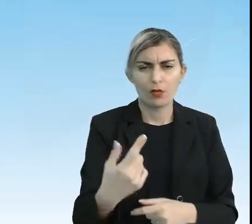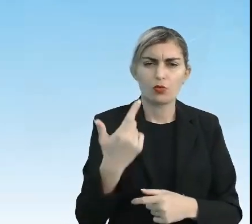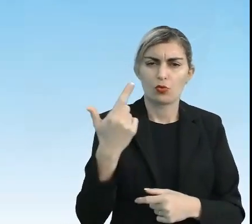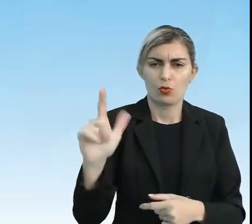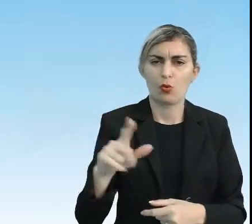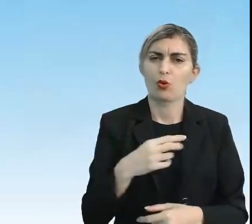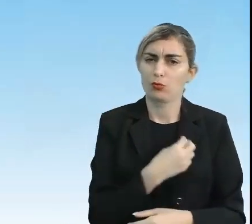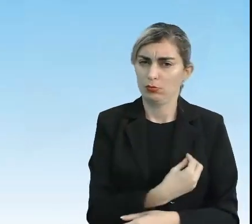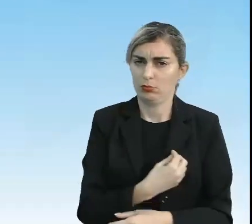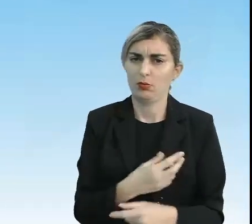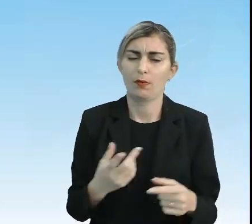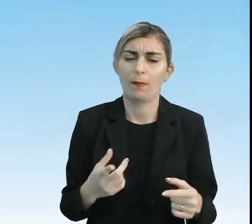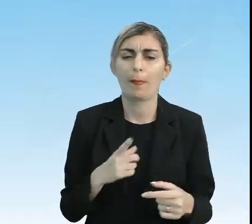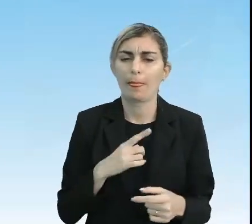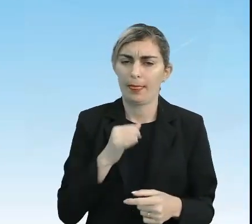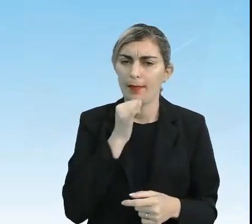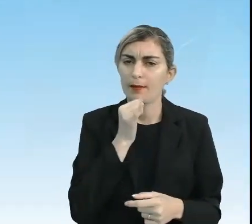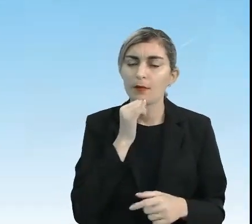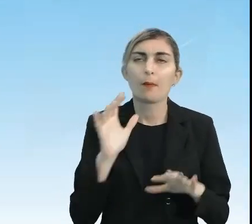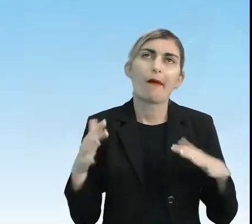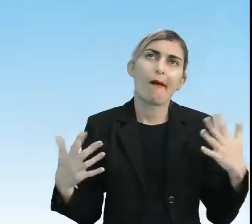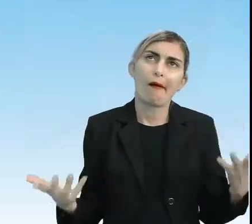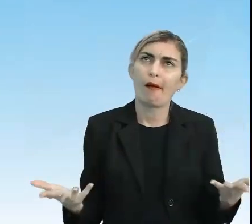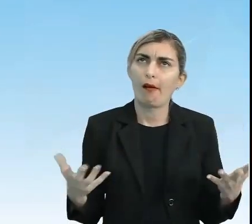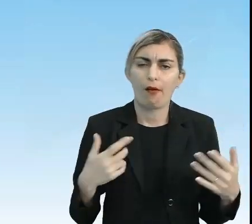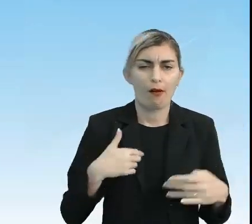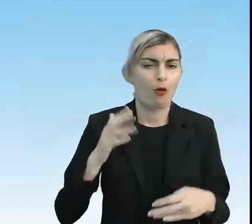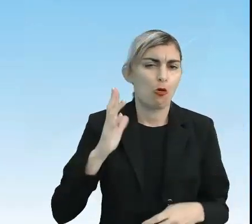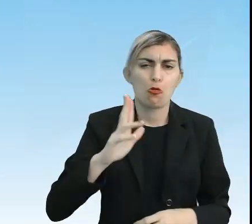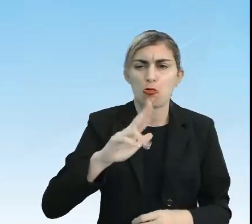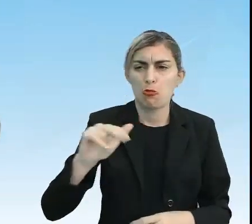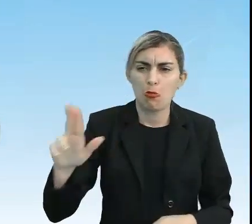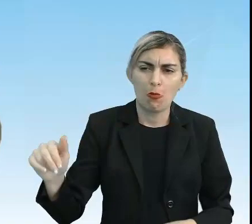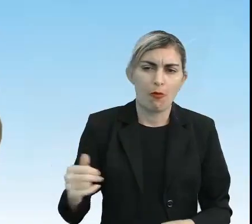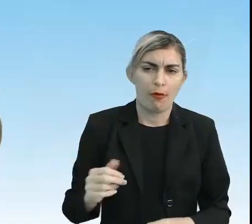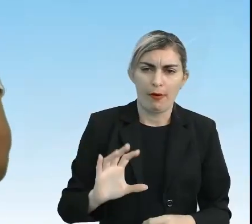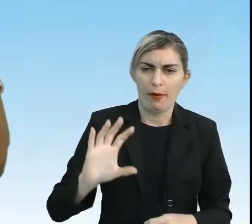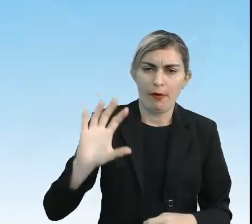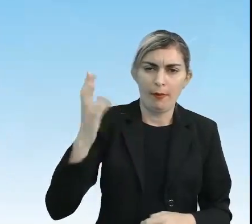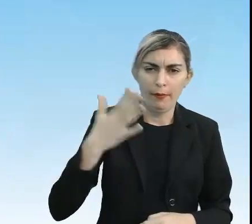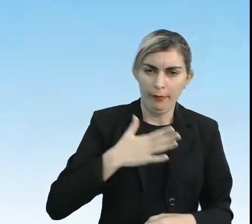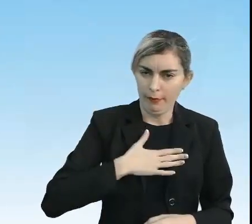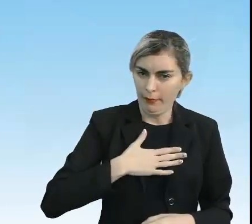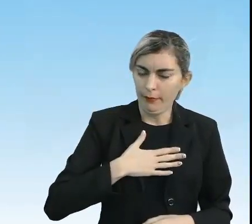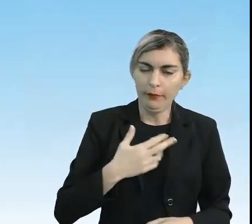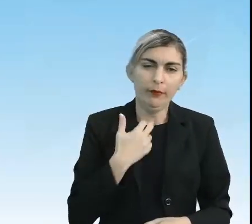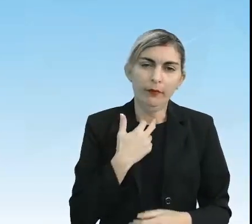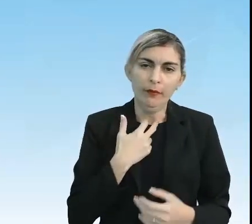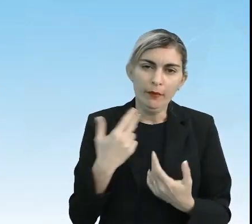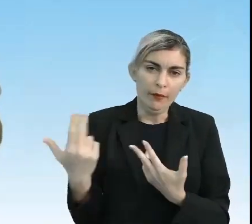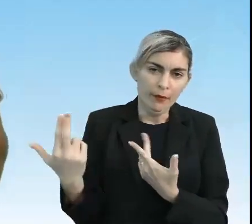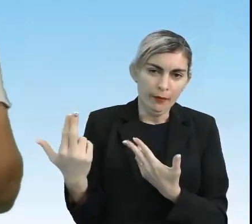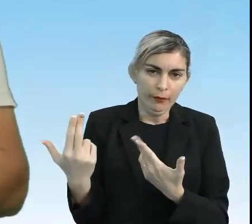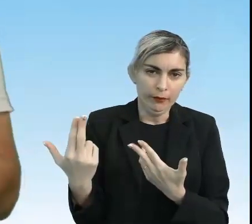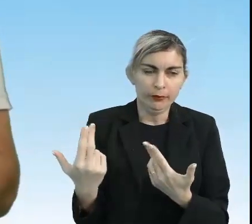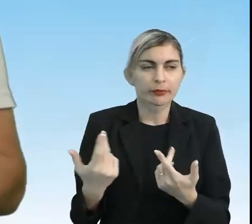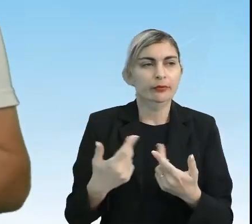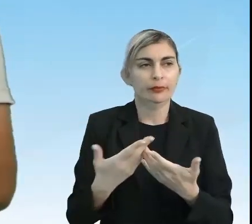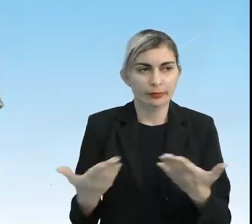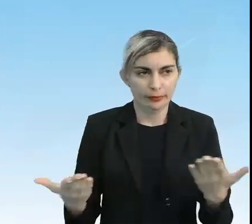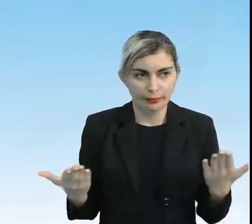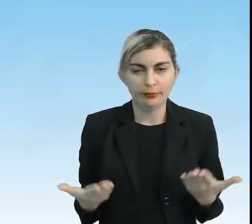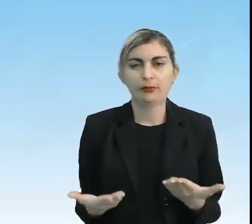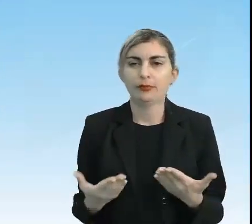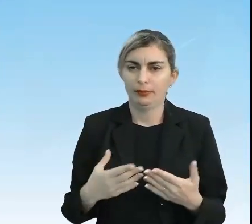está presente. Então eu digo assim: ah, eu jamais queria que isso acontecesse a mim, então eu não posso fazer ao outro. Então isso é onde